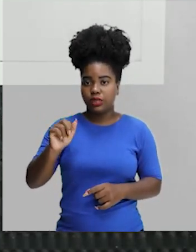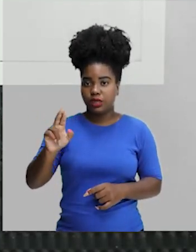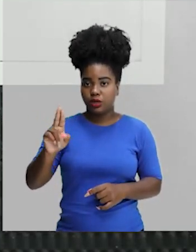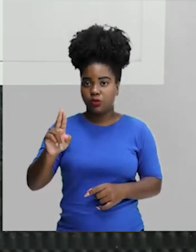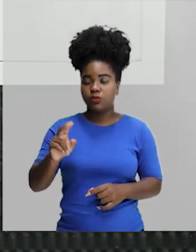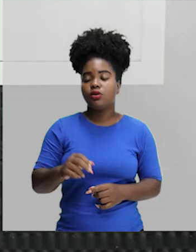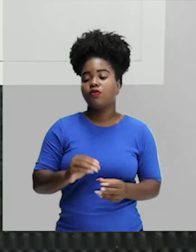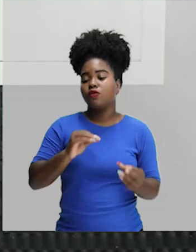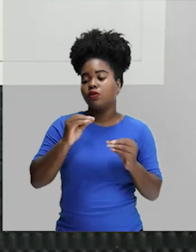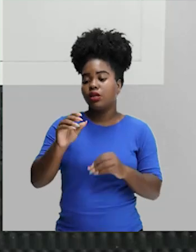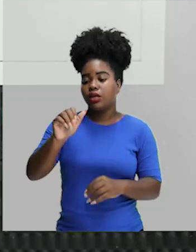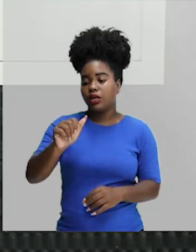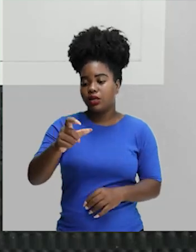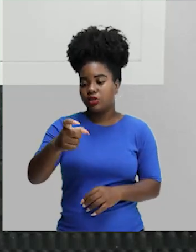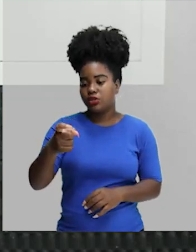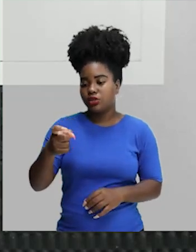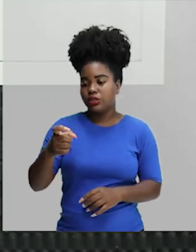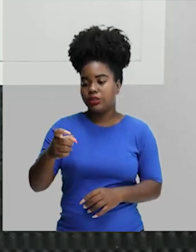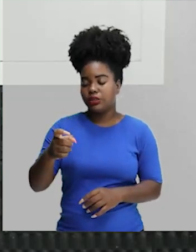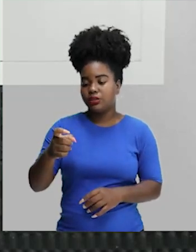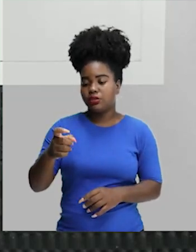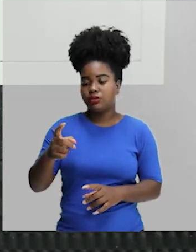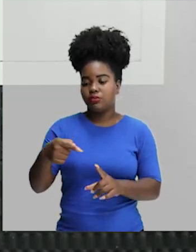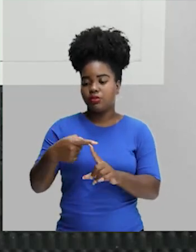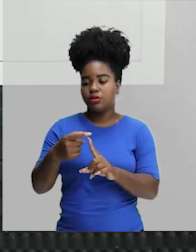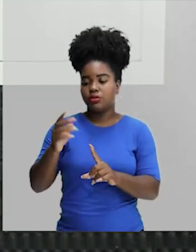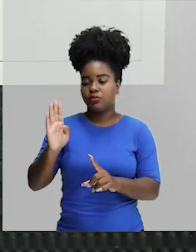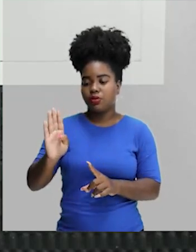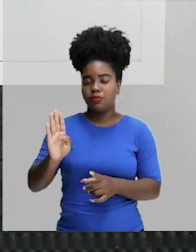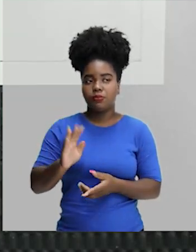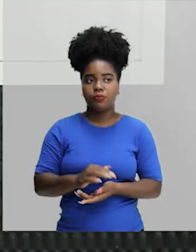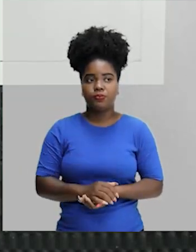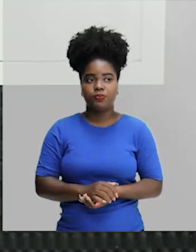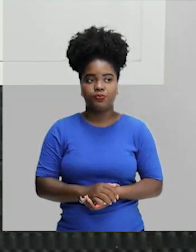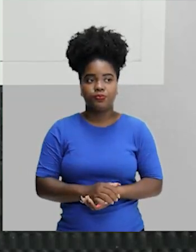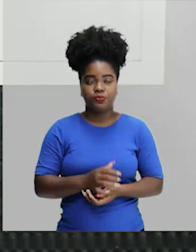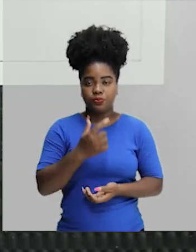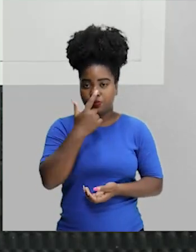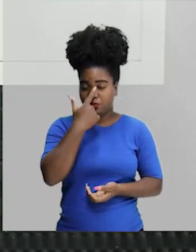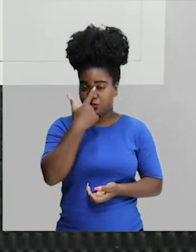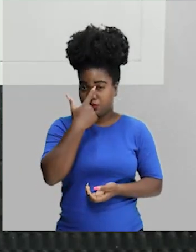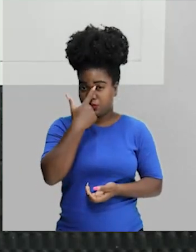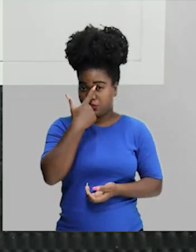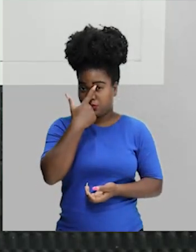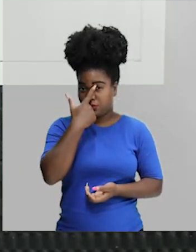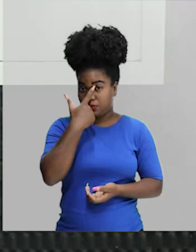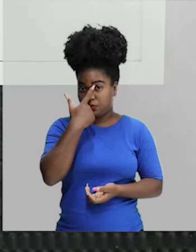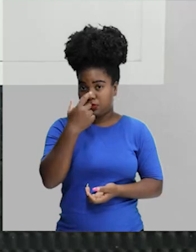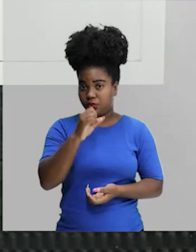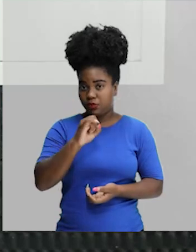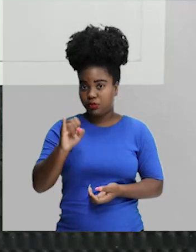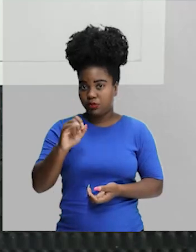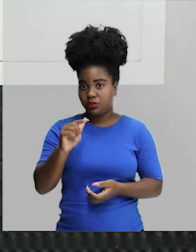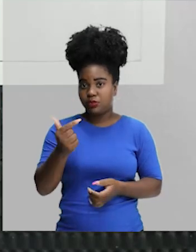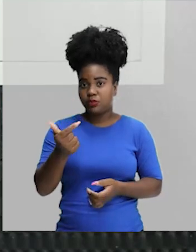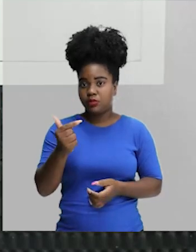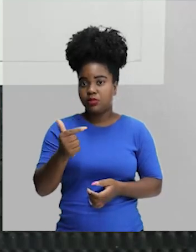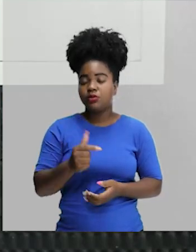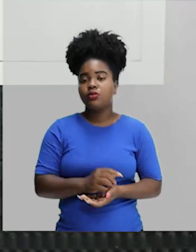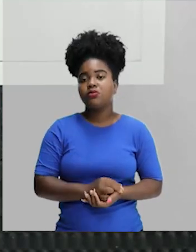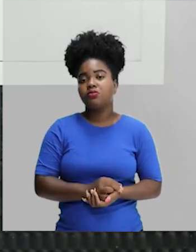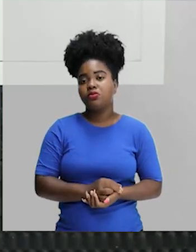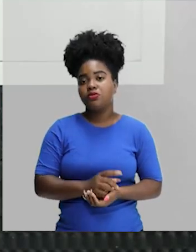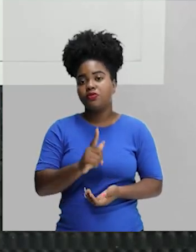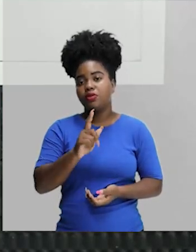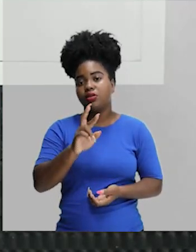b. Qualquer. Esse aqui vai ser meu resto. Tá? Se não tiver o grau 1, vai ter